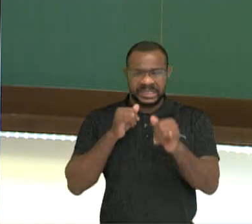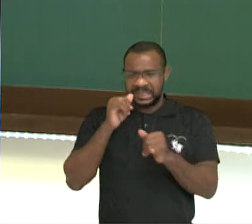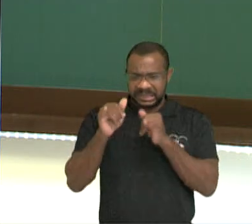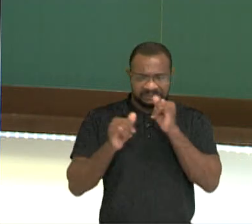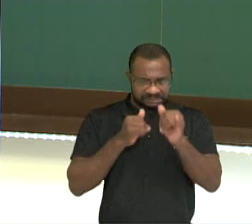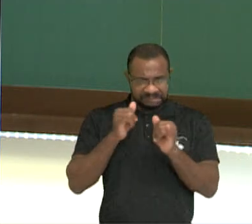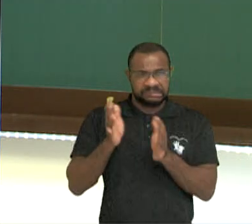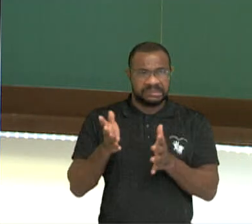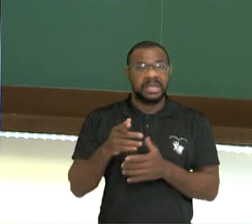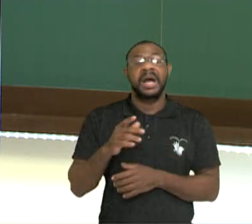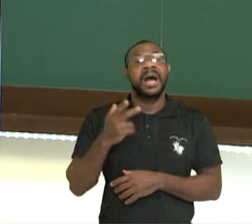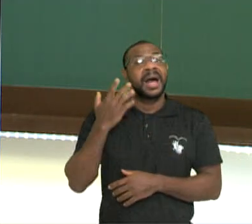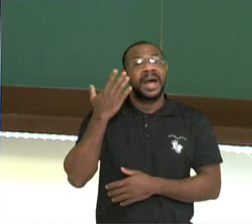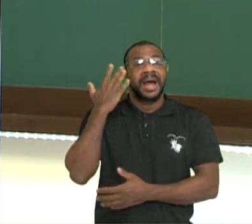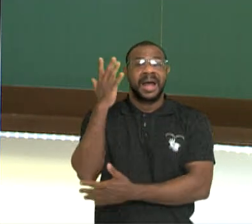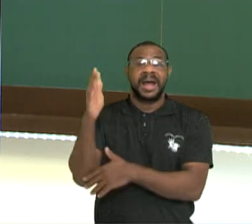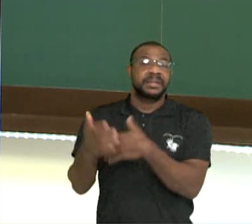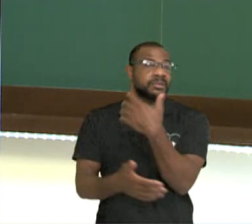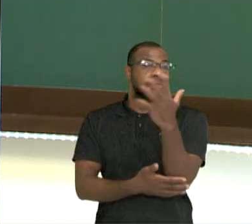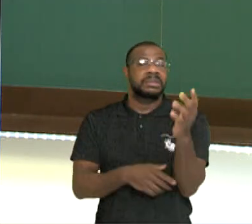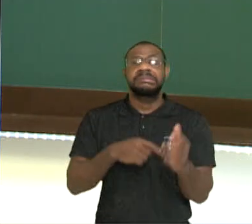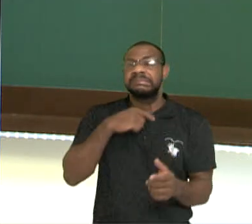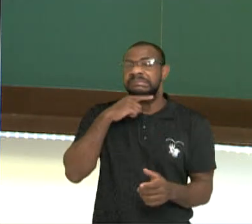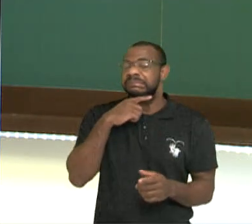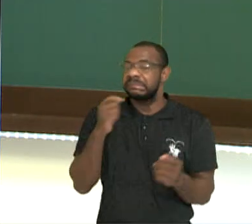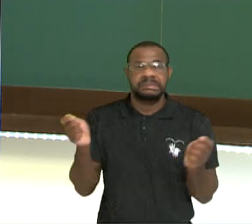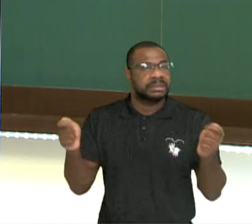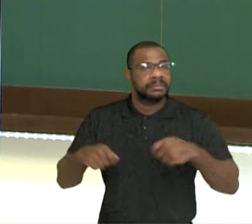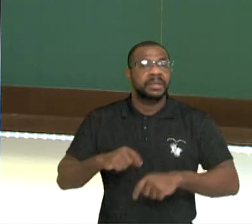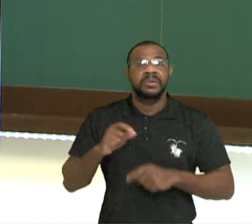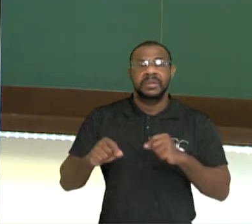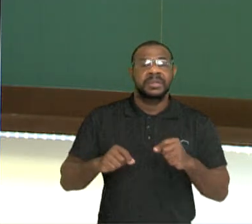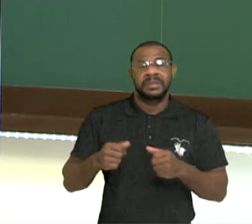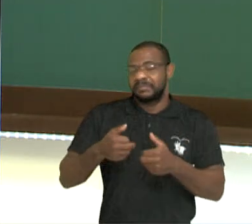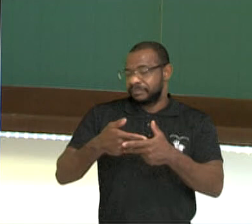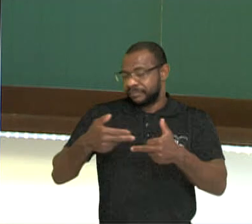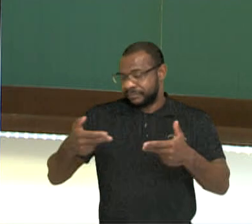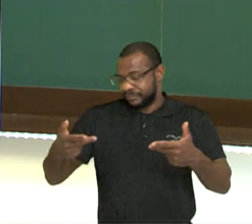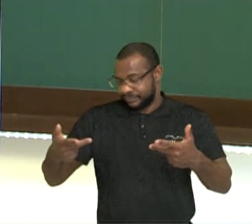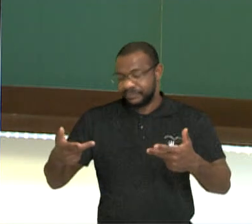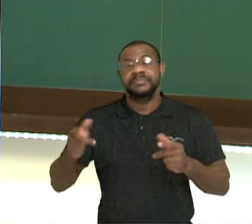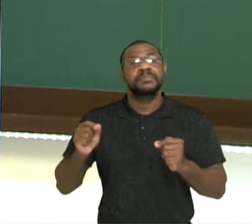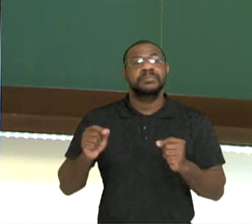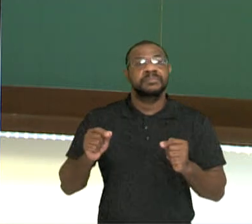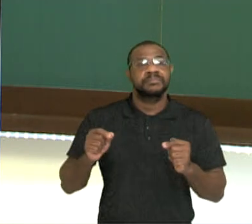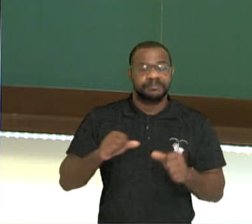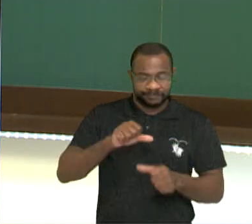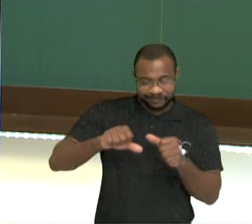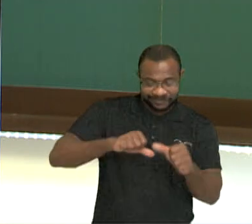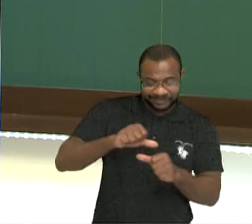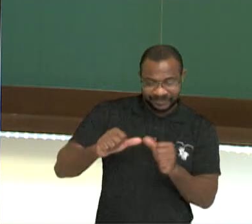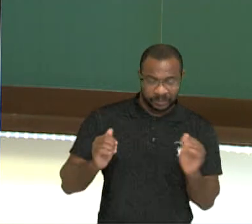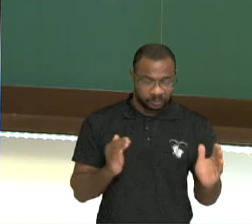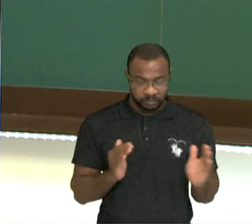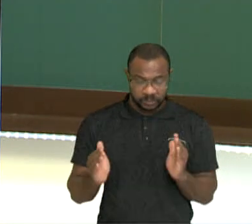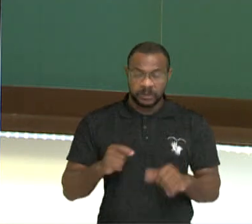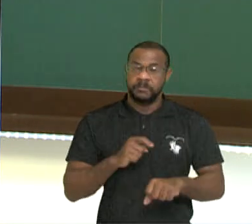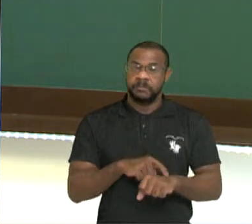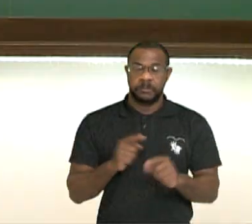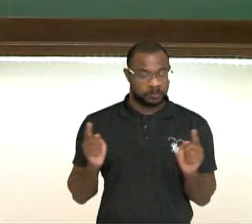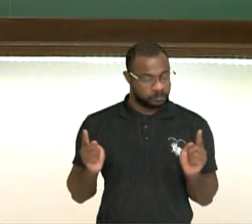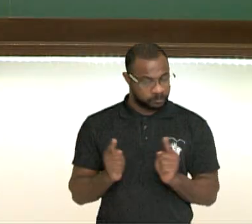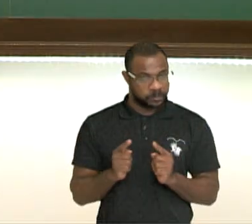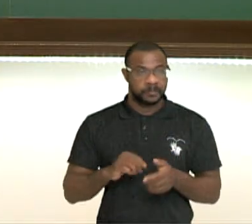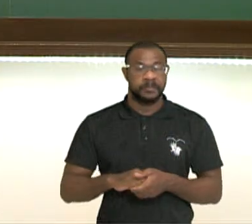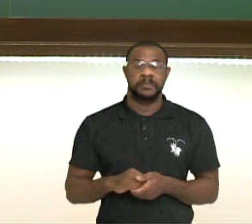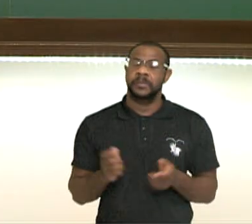elas, a natureza não é capaz de regenerar os recursos naturais em um espaço de tempo bastante curto. Aí